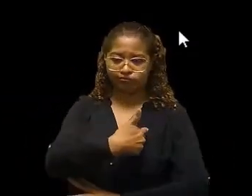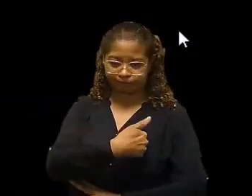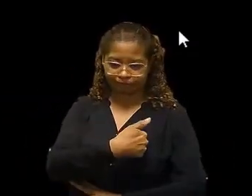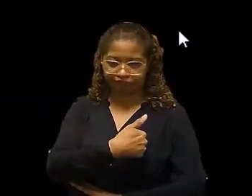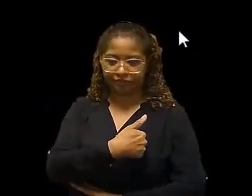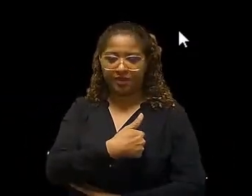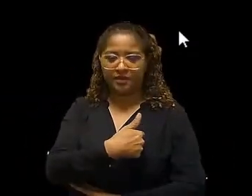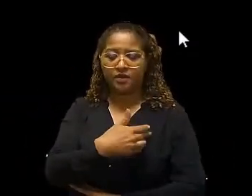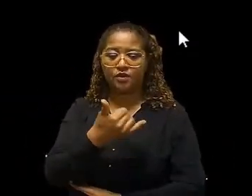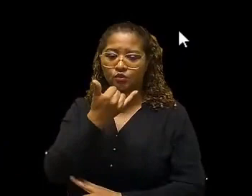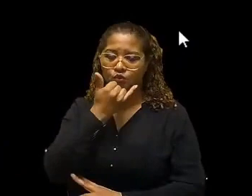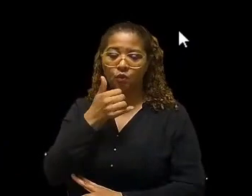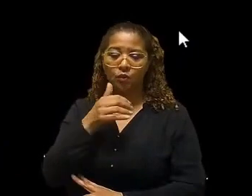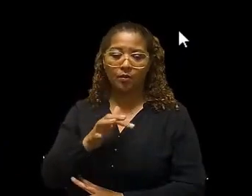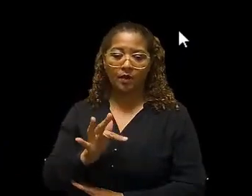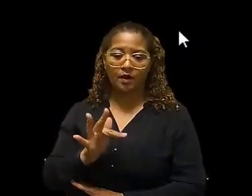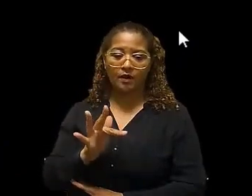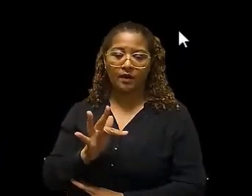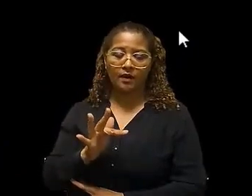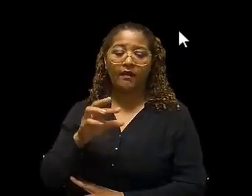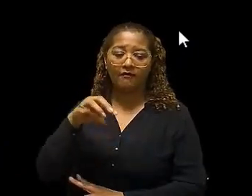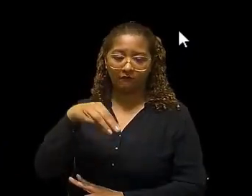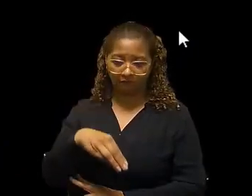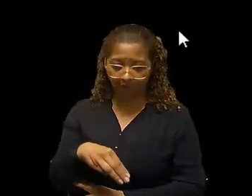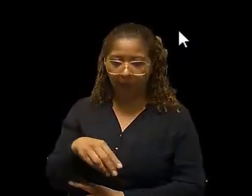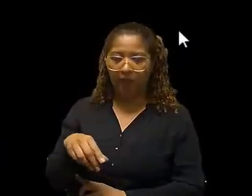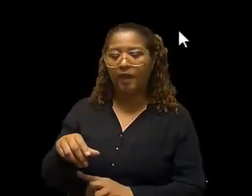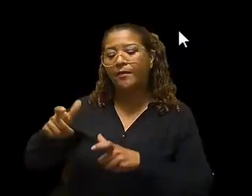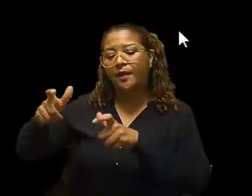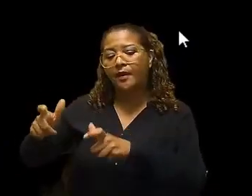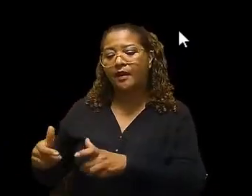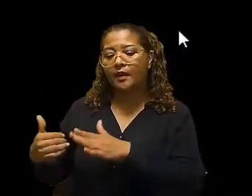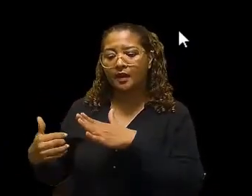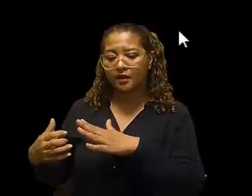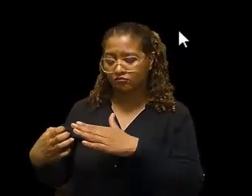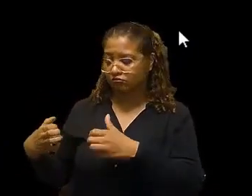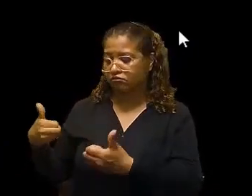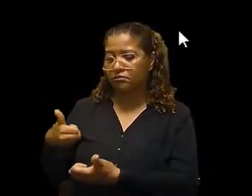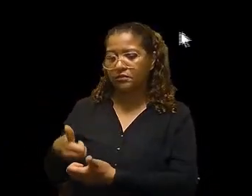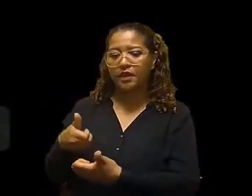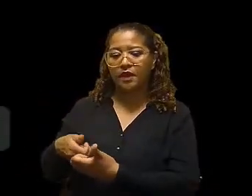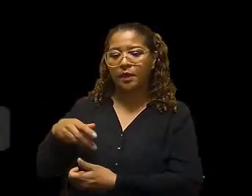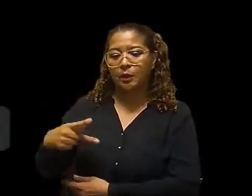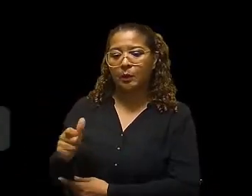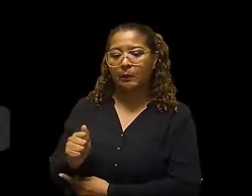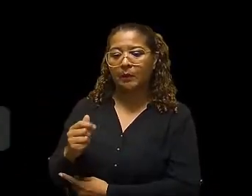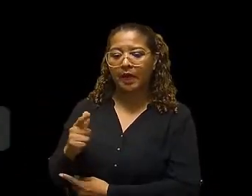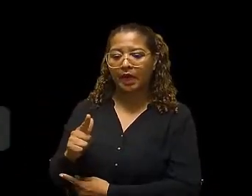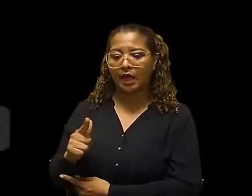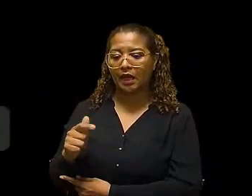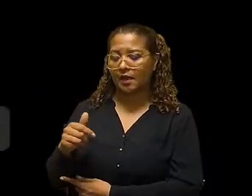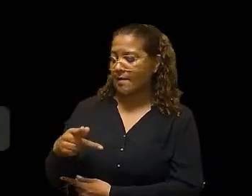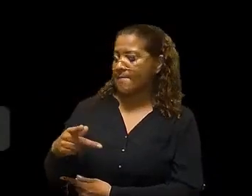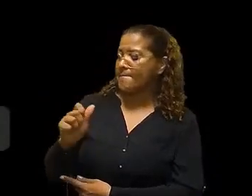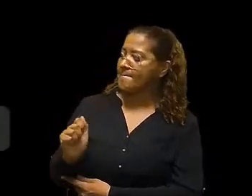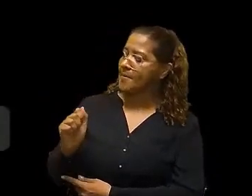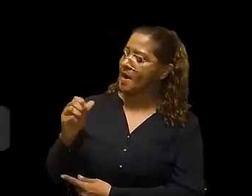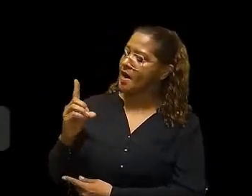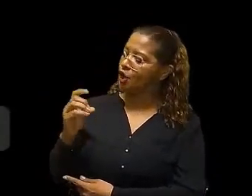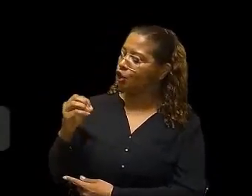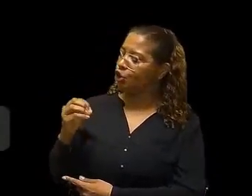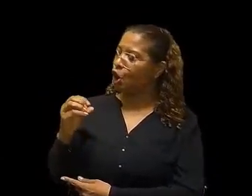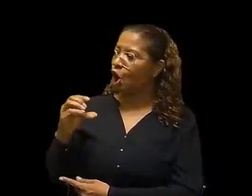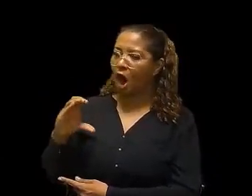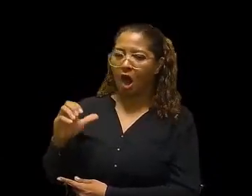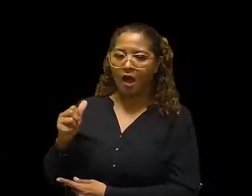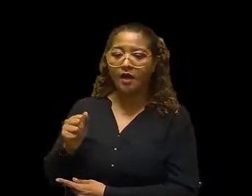Padocas, tá estourando aqui na garagem do prédio. Mais uma vez, Casan